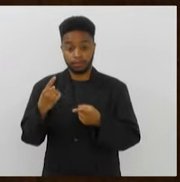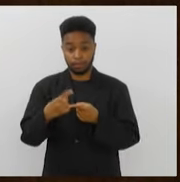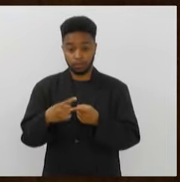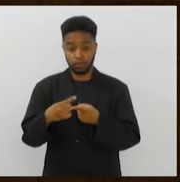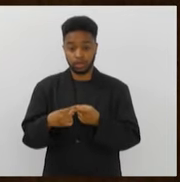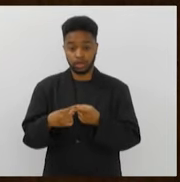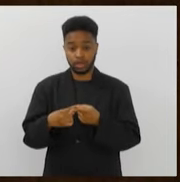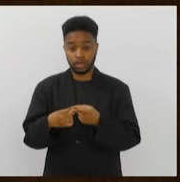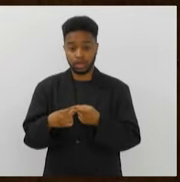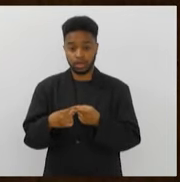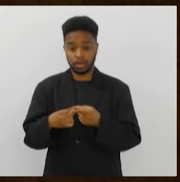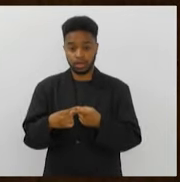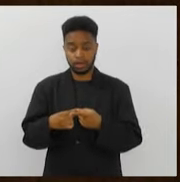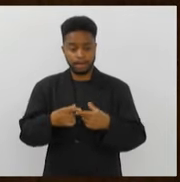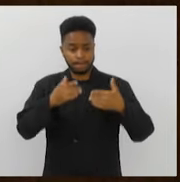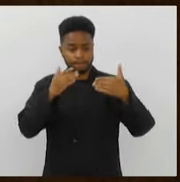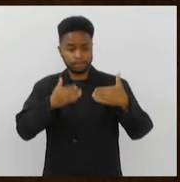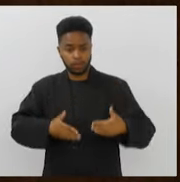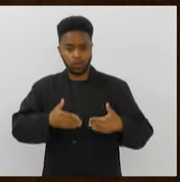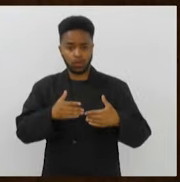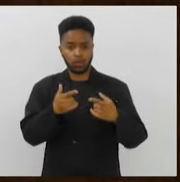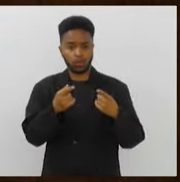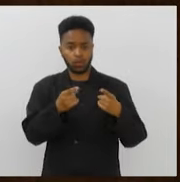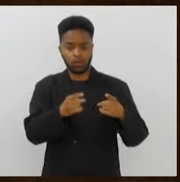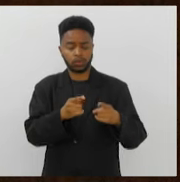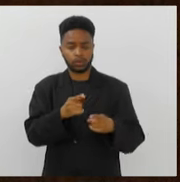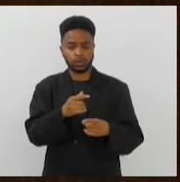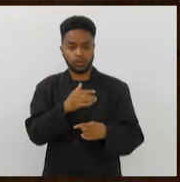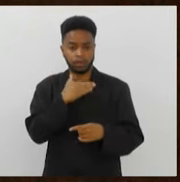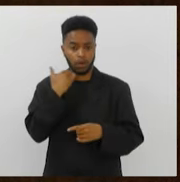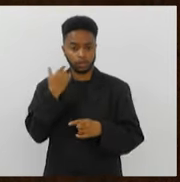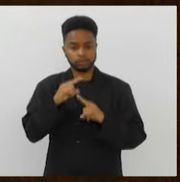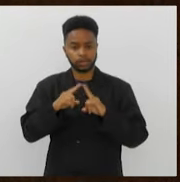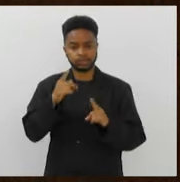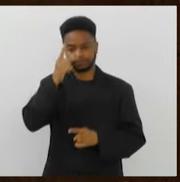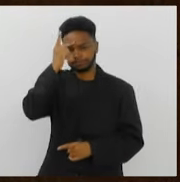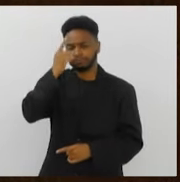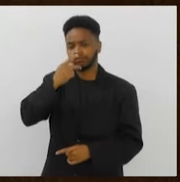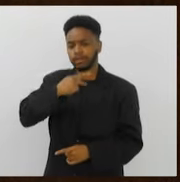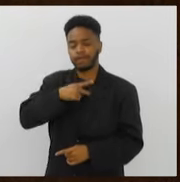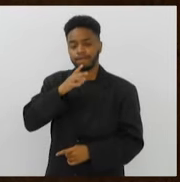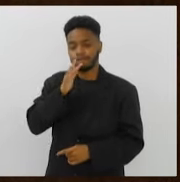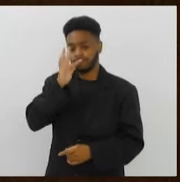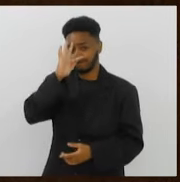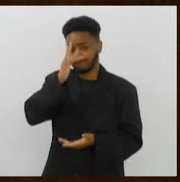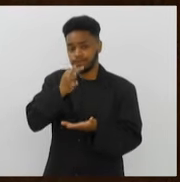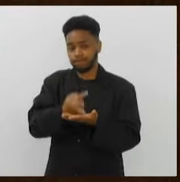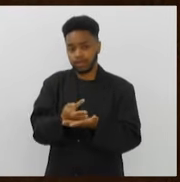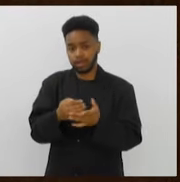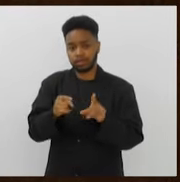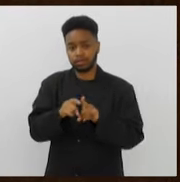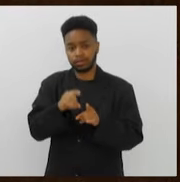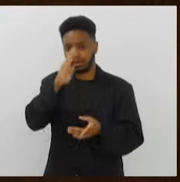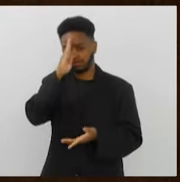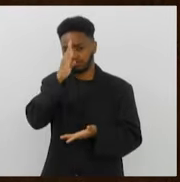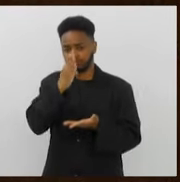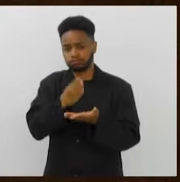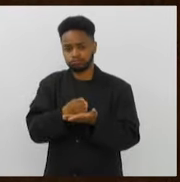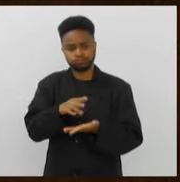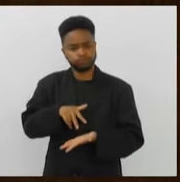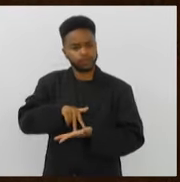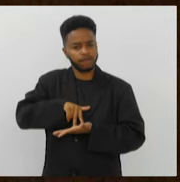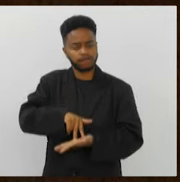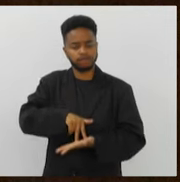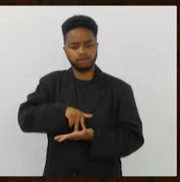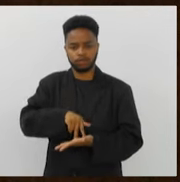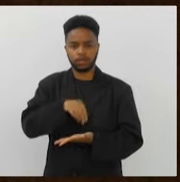enfrentou a morte com uma altivez, com uma fé, né, com uma crença muito